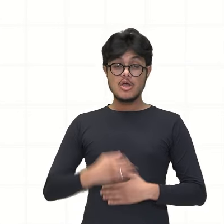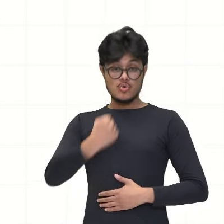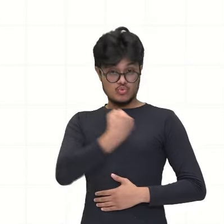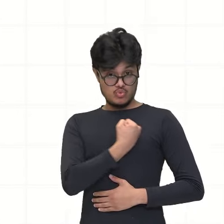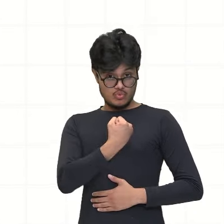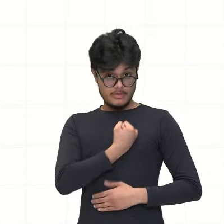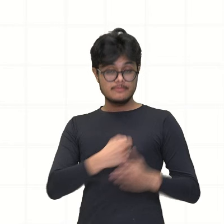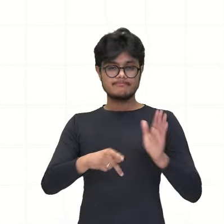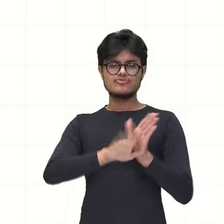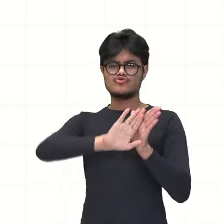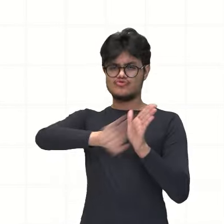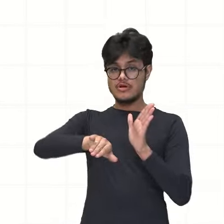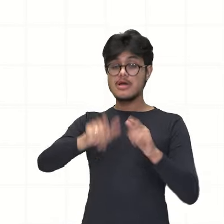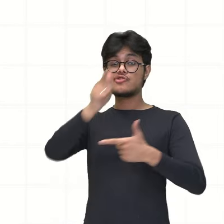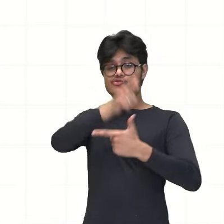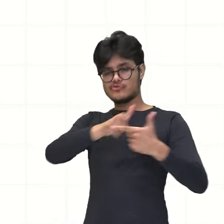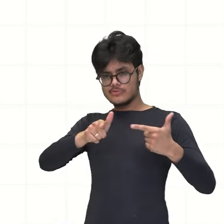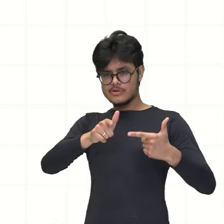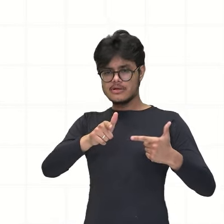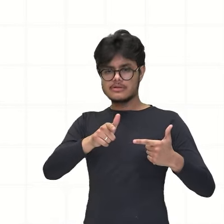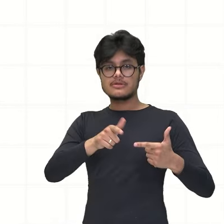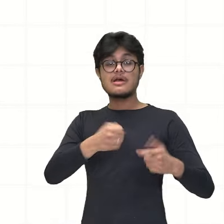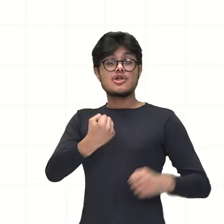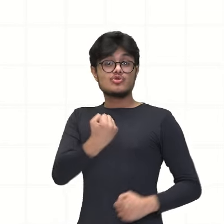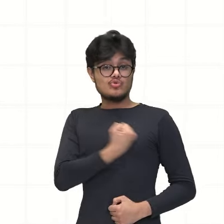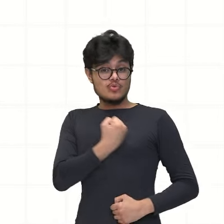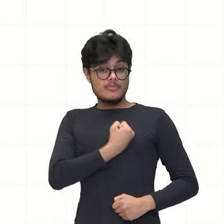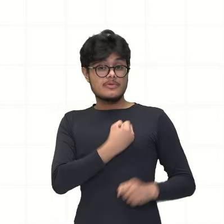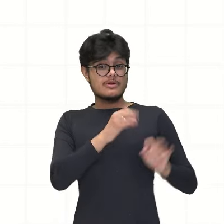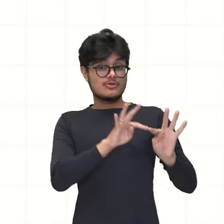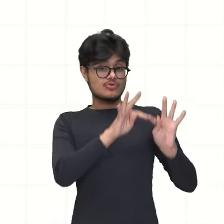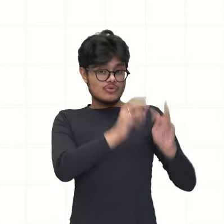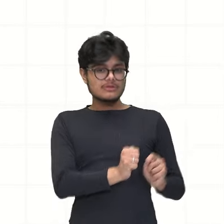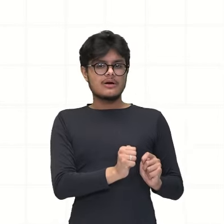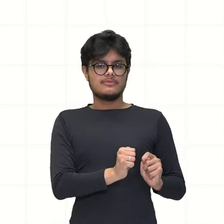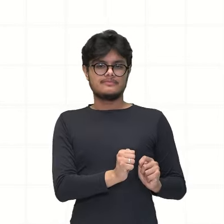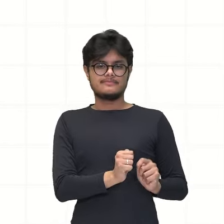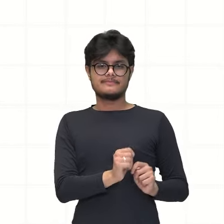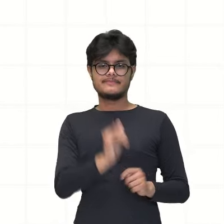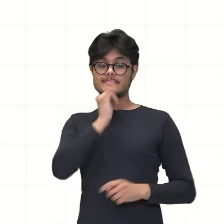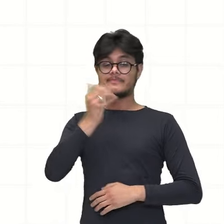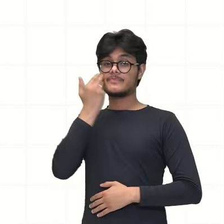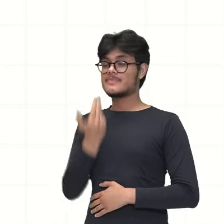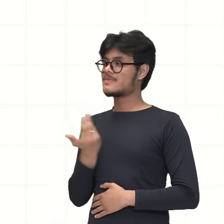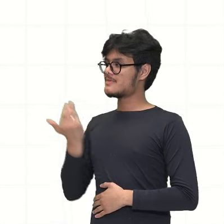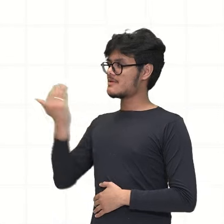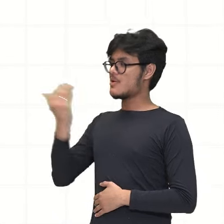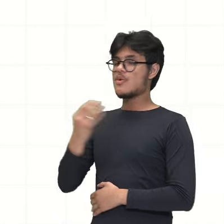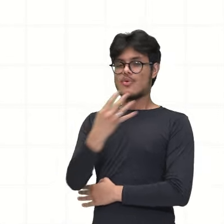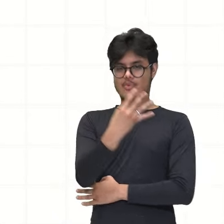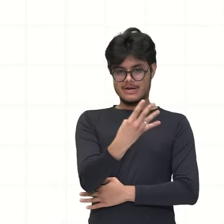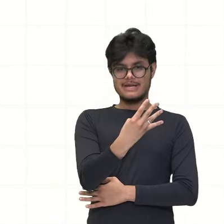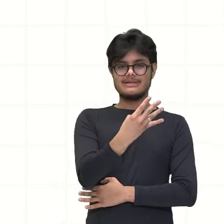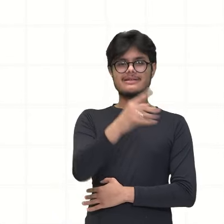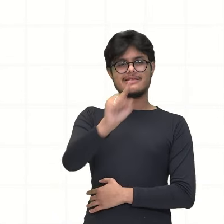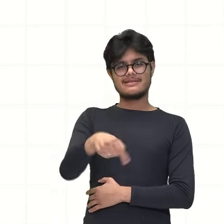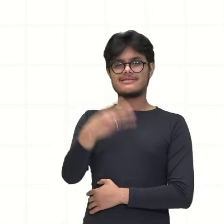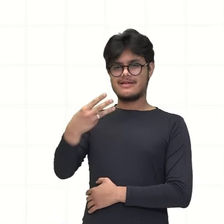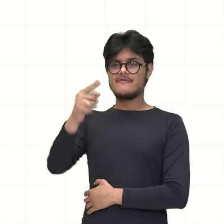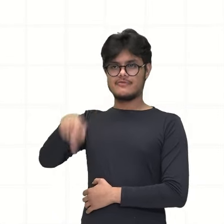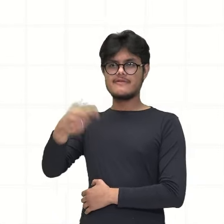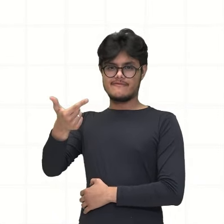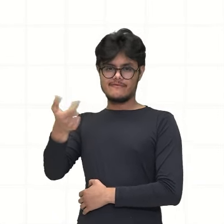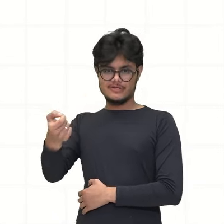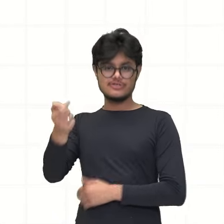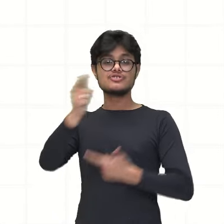preço original. Lembrando que o valor do desconto a gente acabou de calcular, que é R$ 43,20, né?